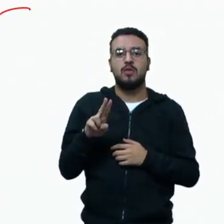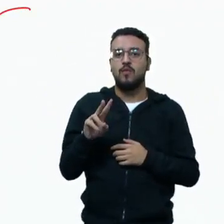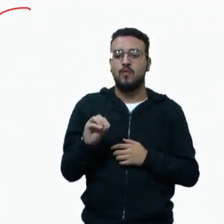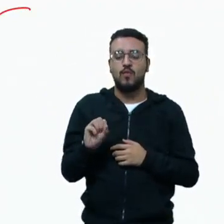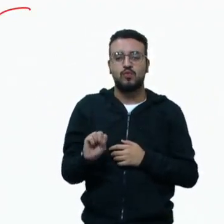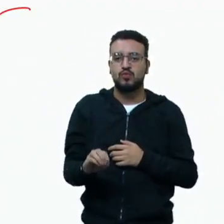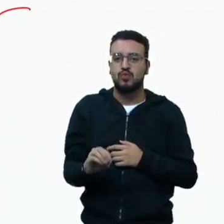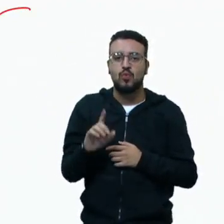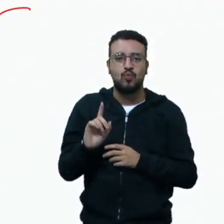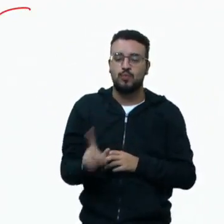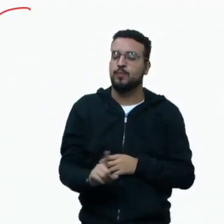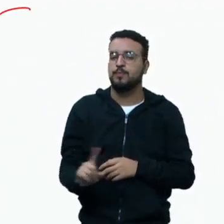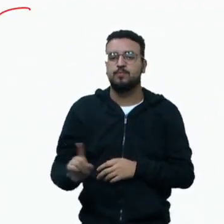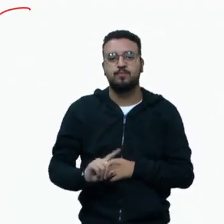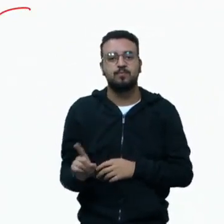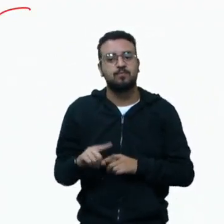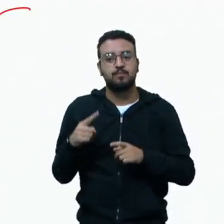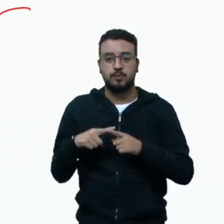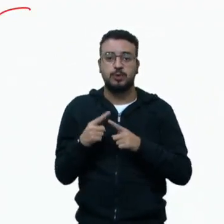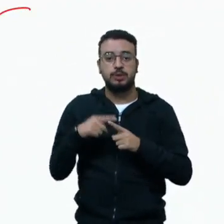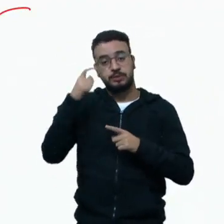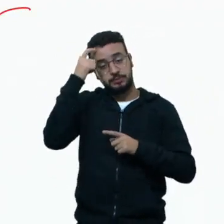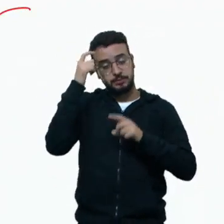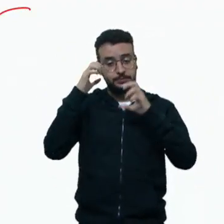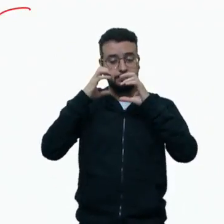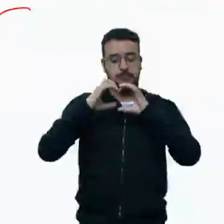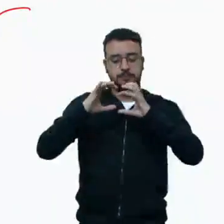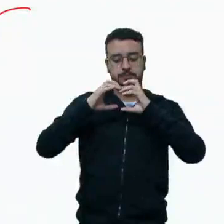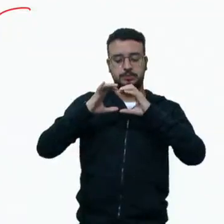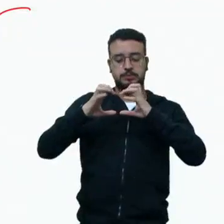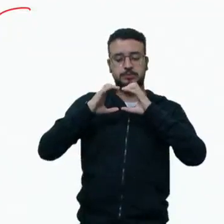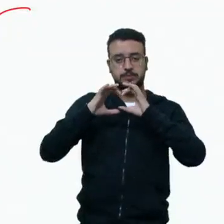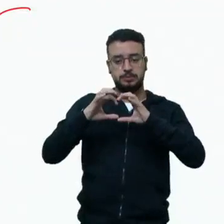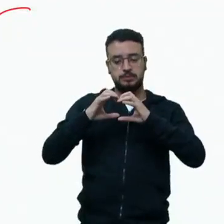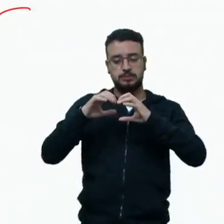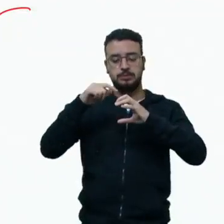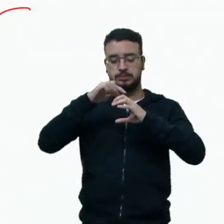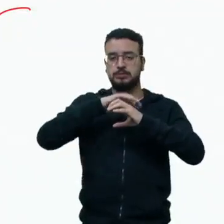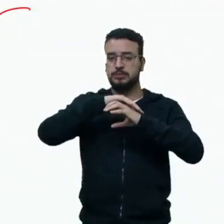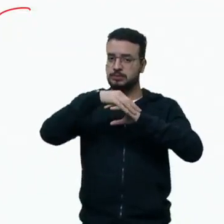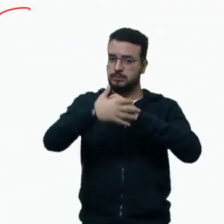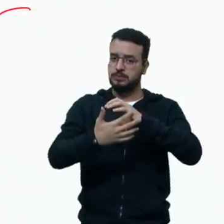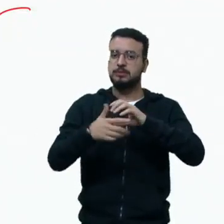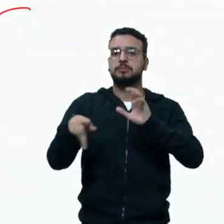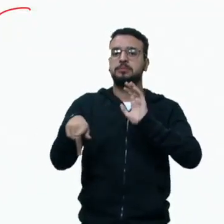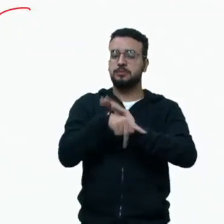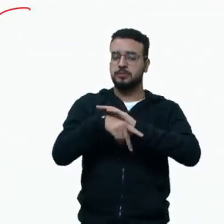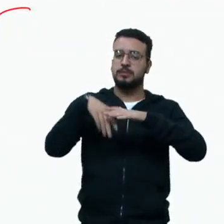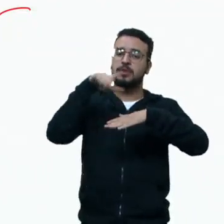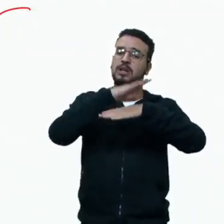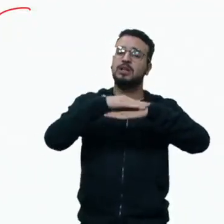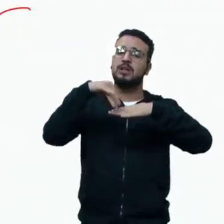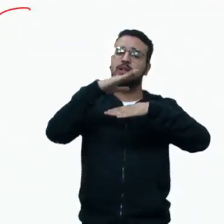Por quê? Esses hemisférios fazem parte do tecido nervoso. A gente sabe que o cérebro ele faz parte do tecido